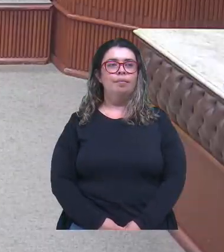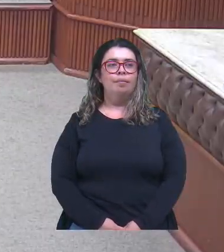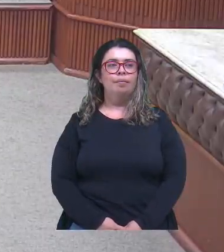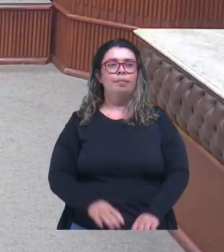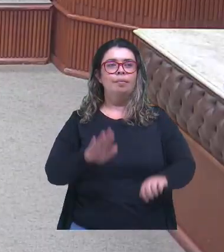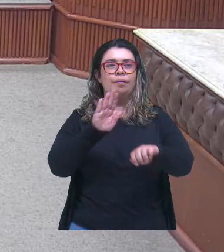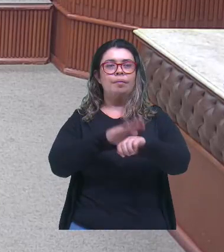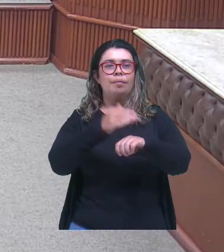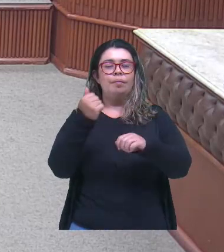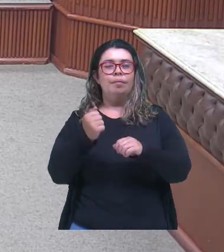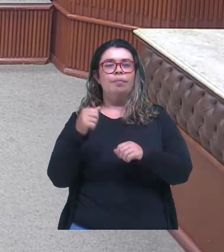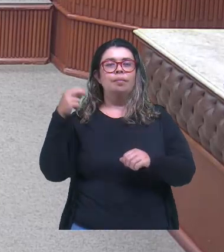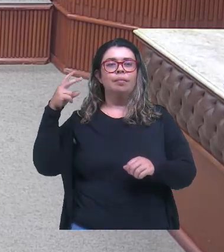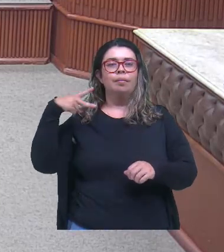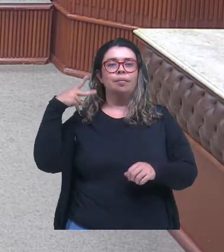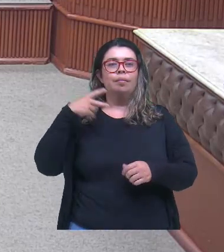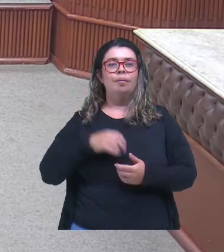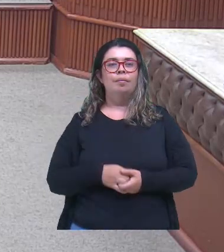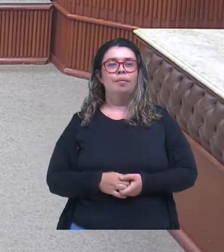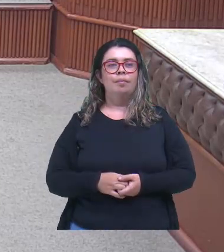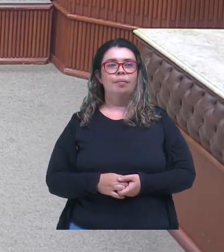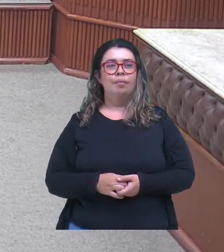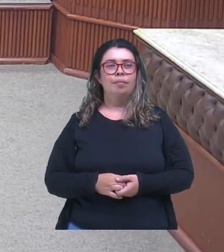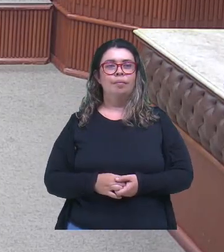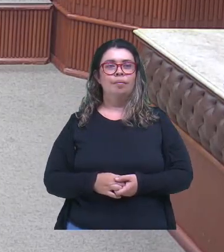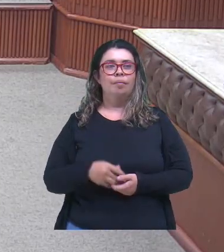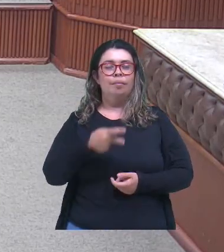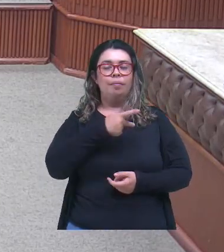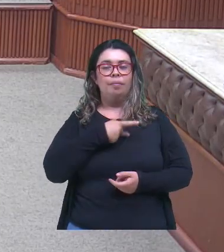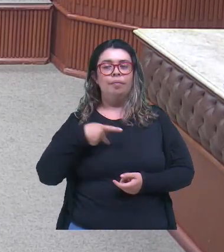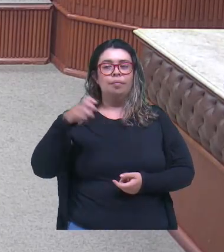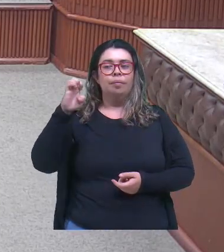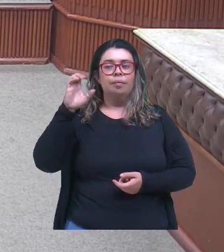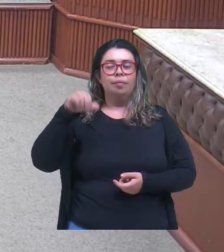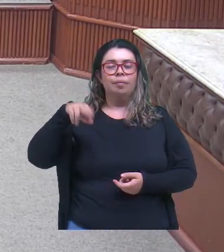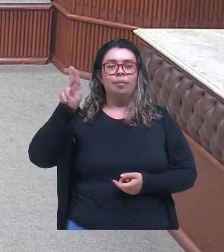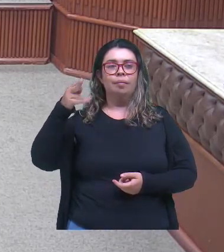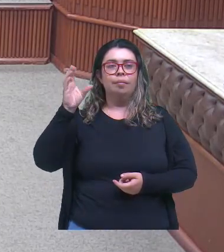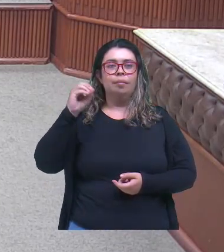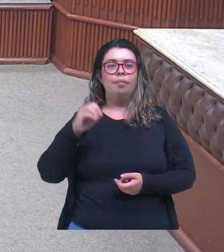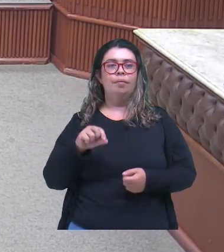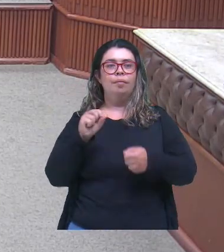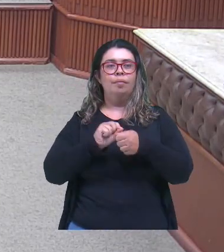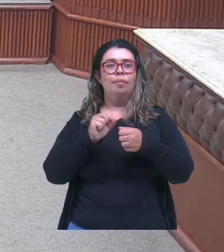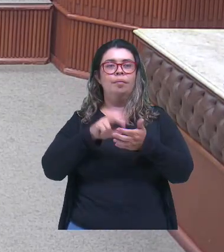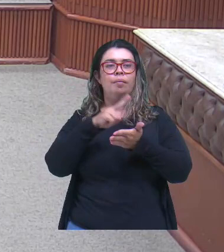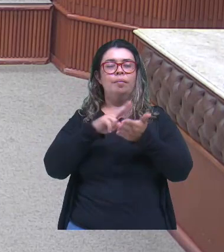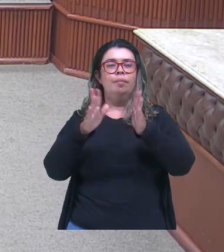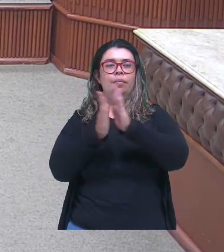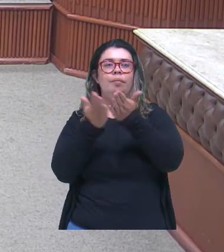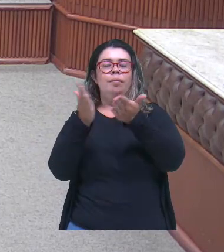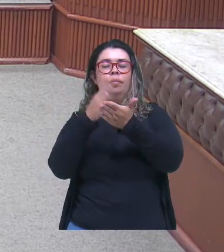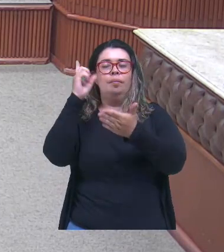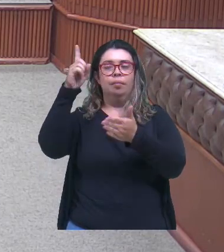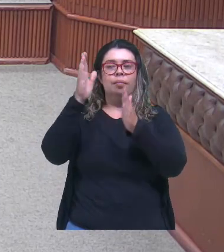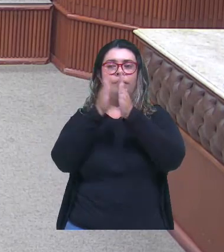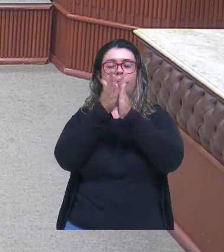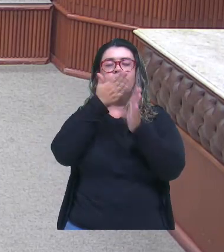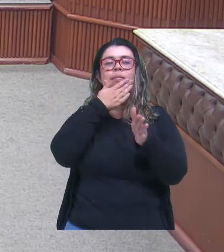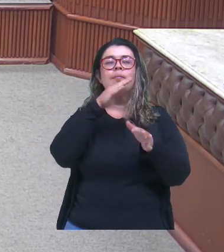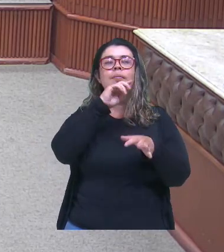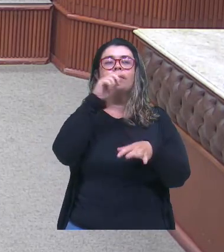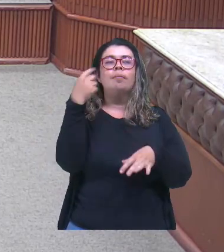Convidamos o vereador Edson de Souza para proceder à leitura do trecho bíblico e a oração do Pai